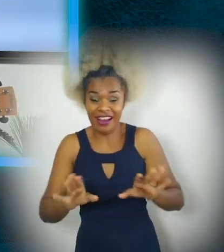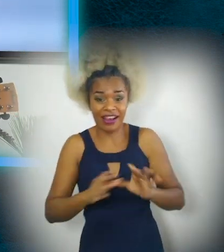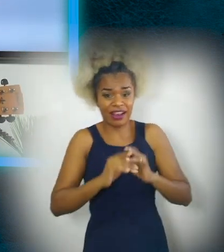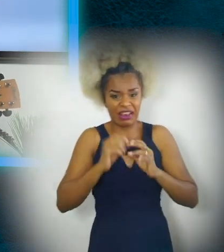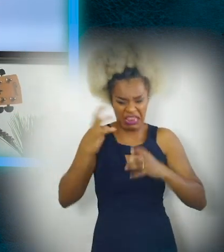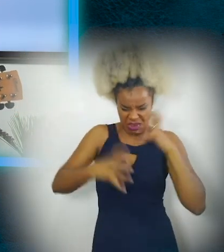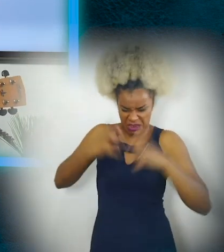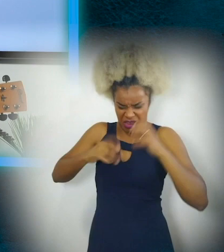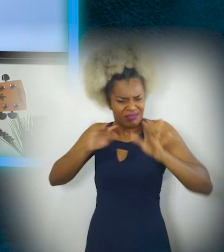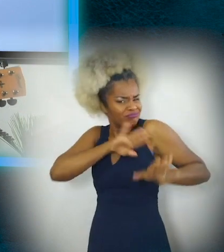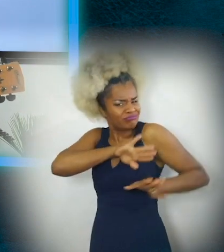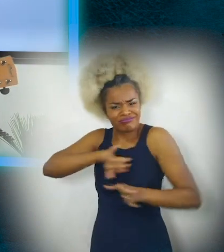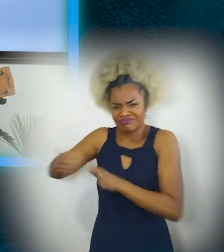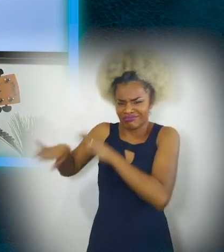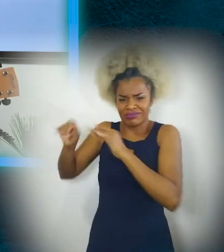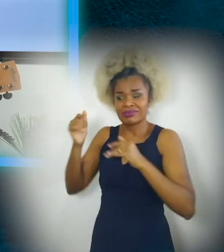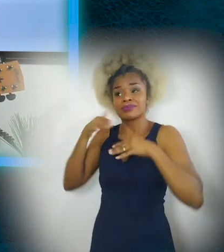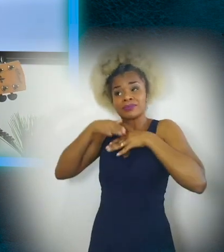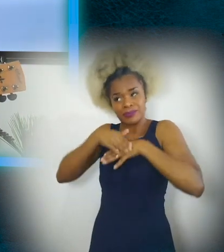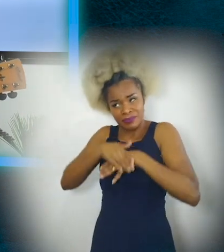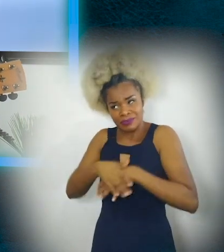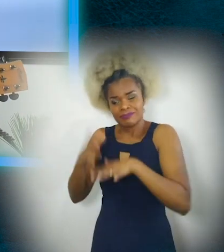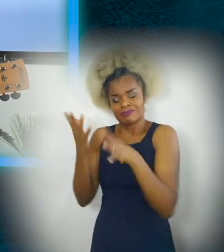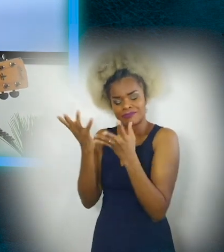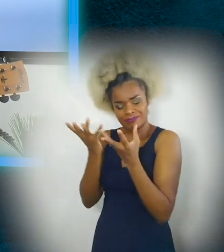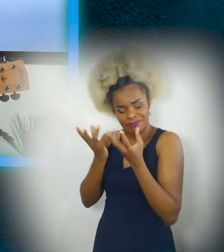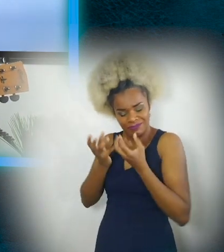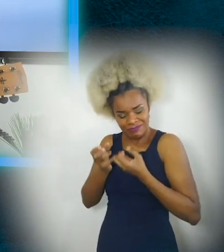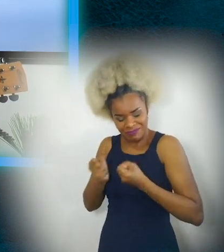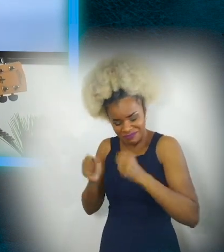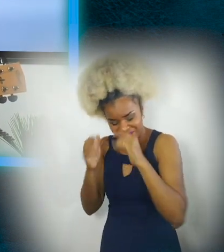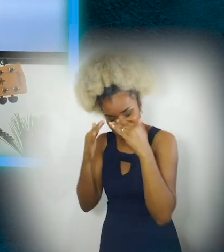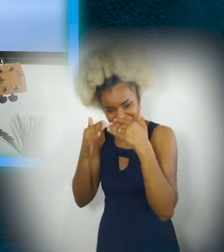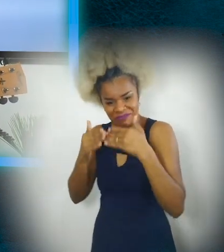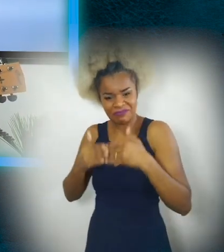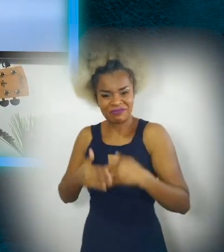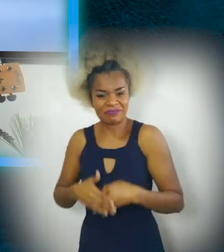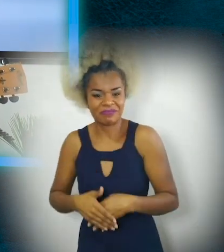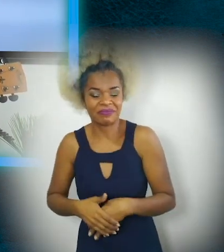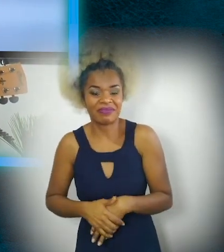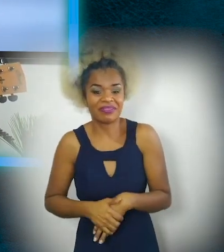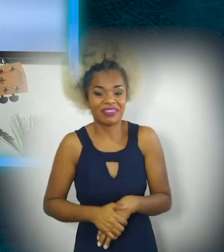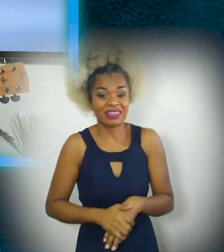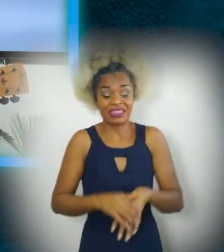Preparar pra ser meu dia, aceitar